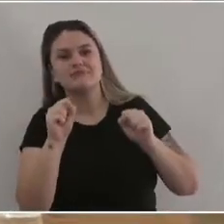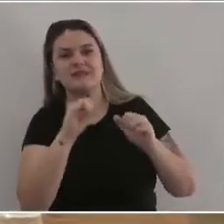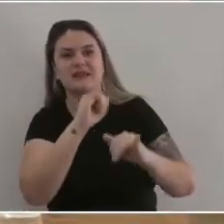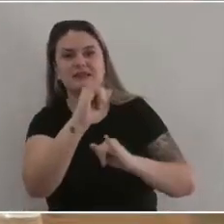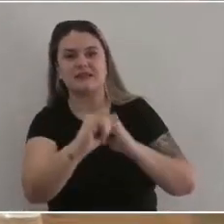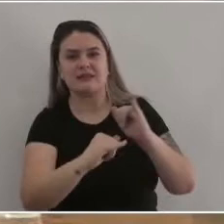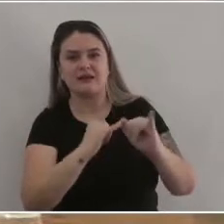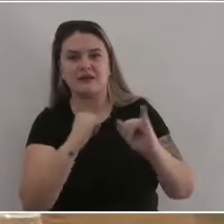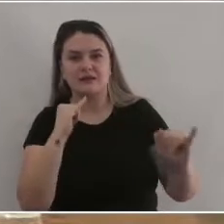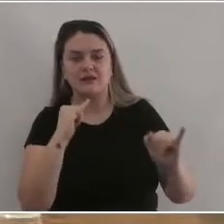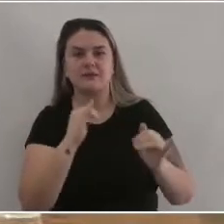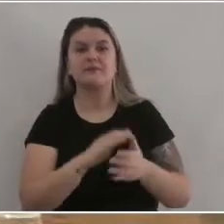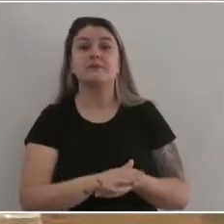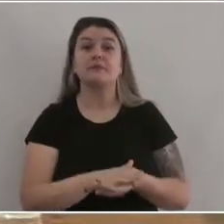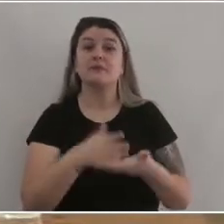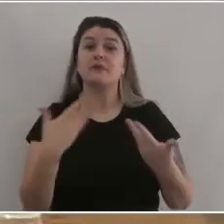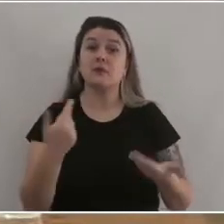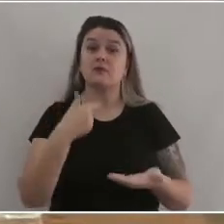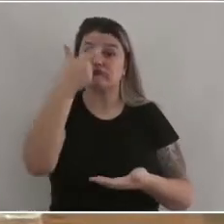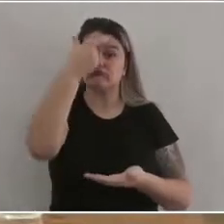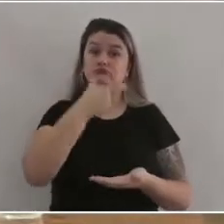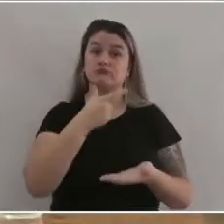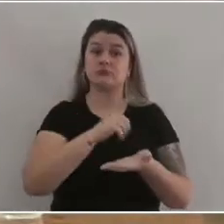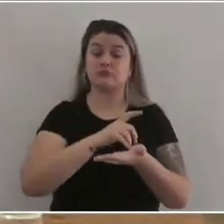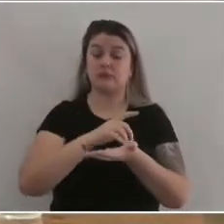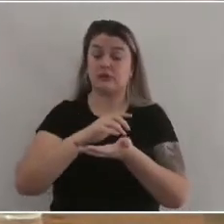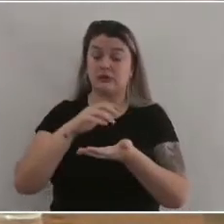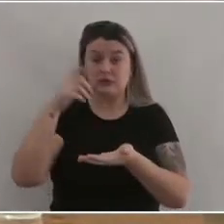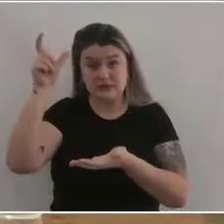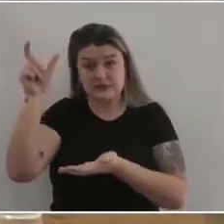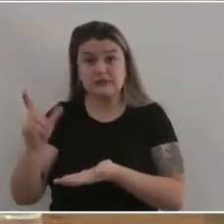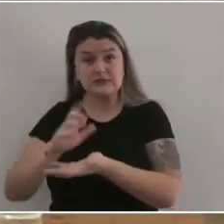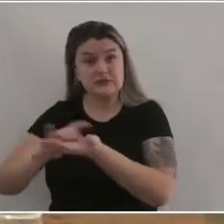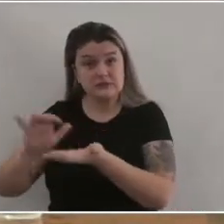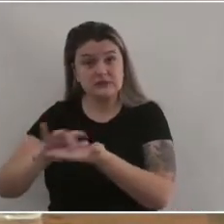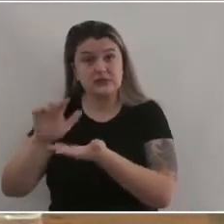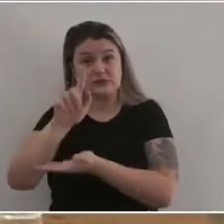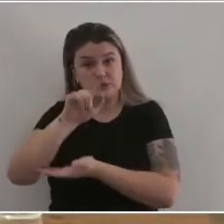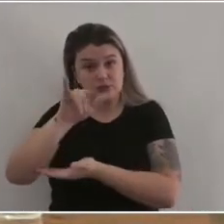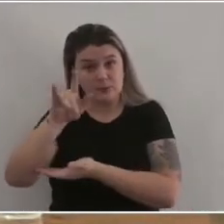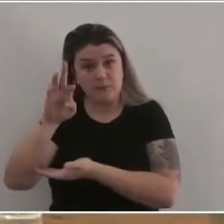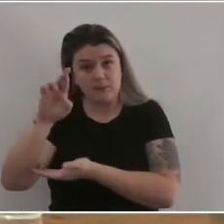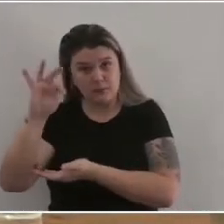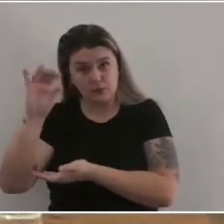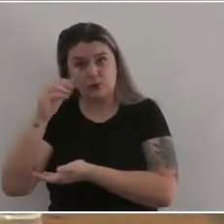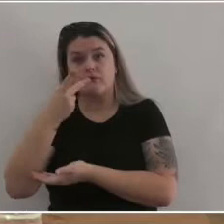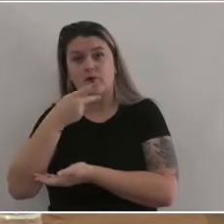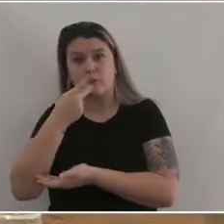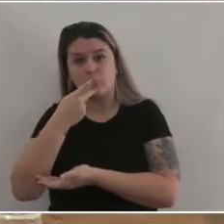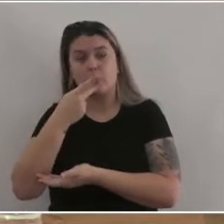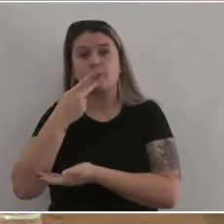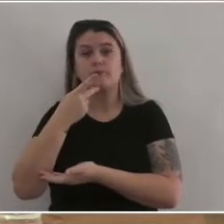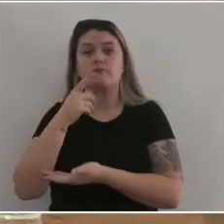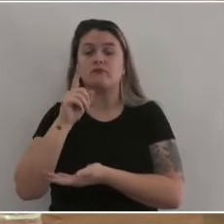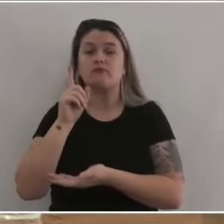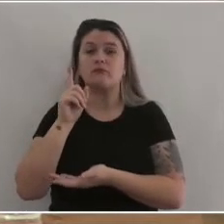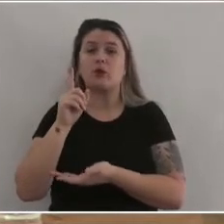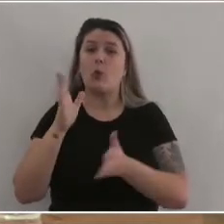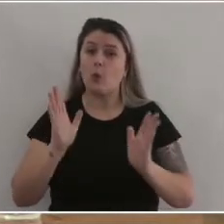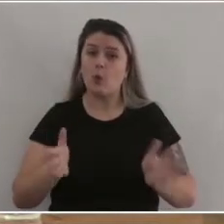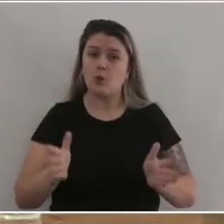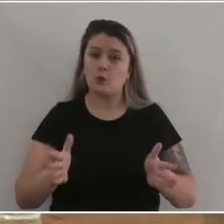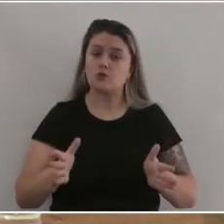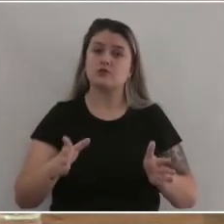internet. Então, como o secretário Gilberto falou, esse é um ato